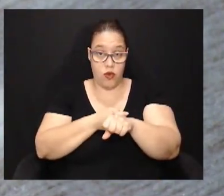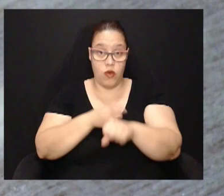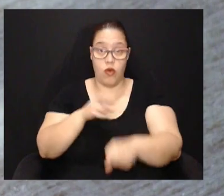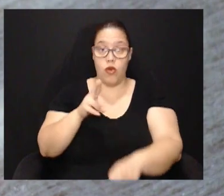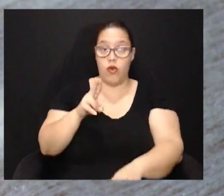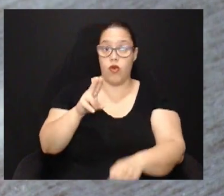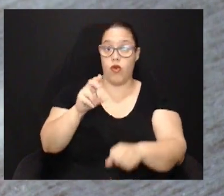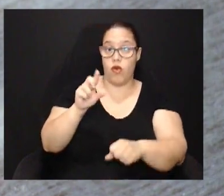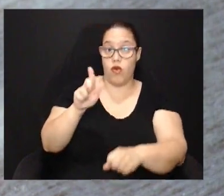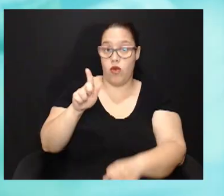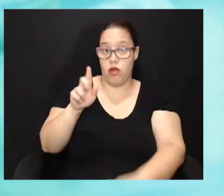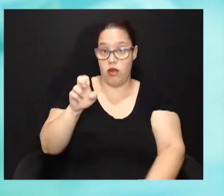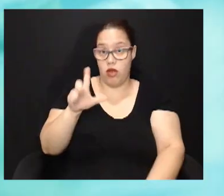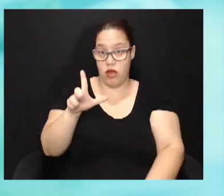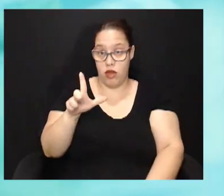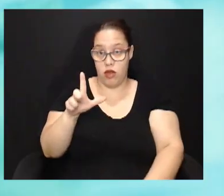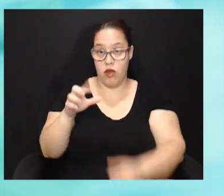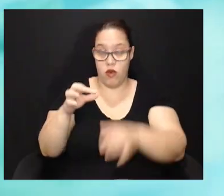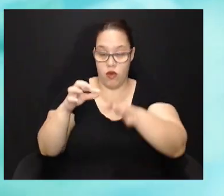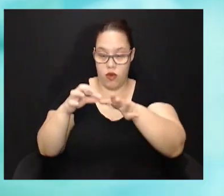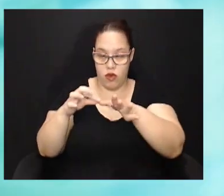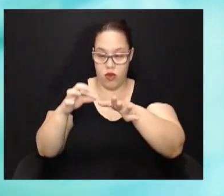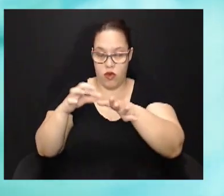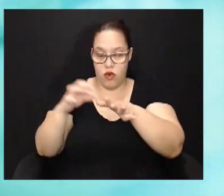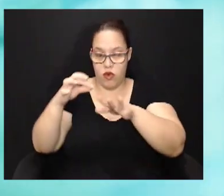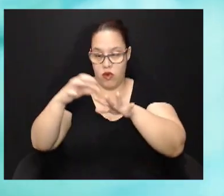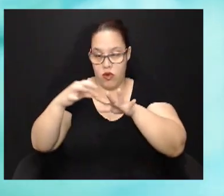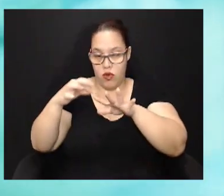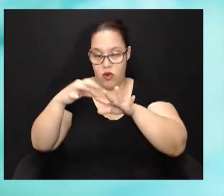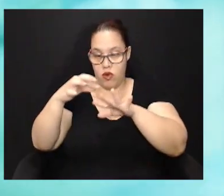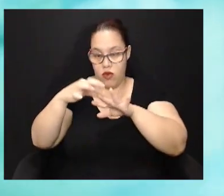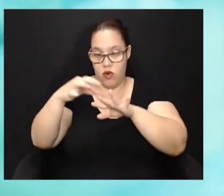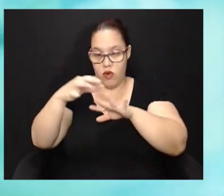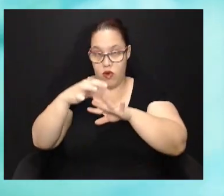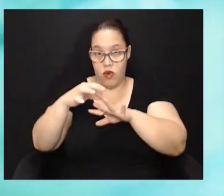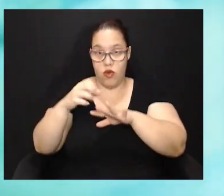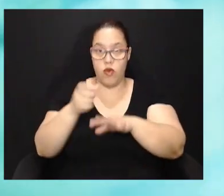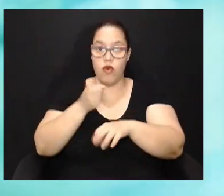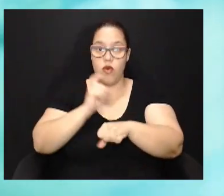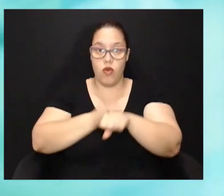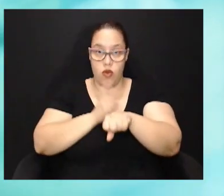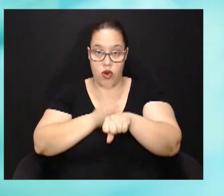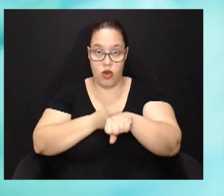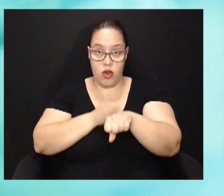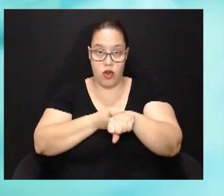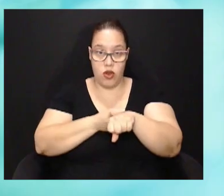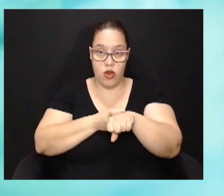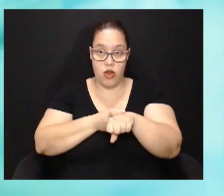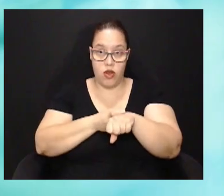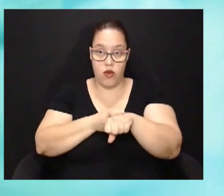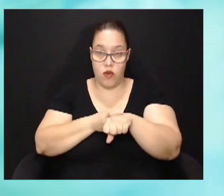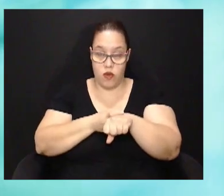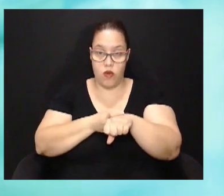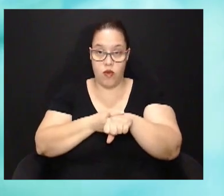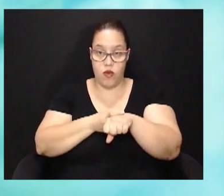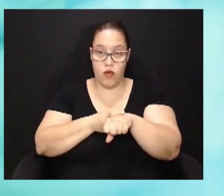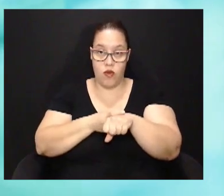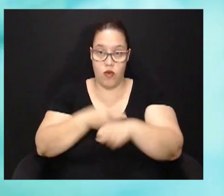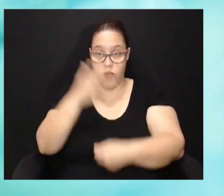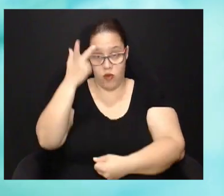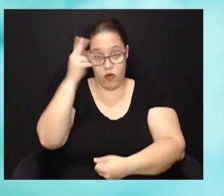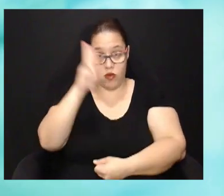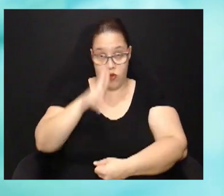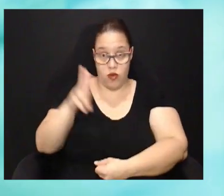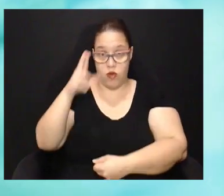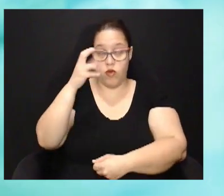procedimento da unha em gel faz o molde da unha ali, molha ainda e coloca para fazer o endurecimento. Então, essas substâncias, elas são